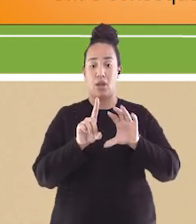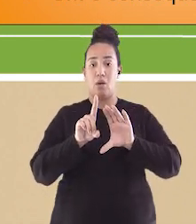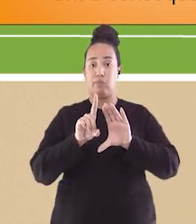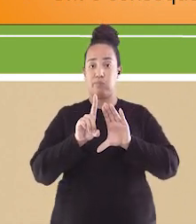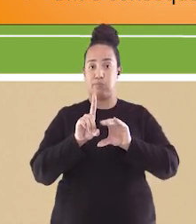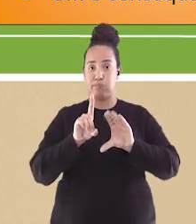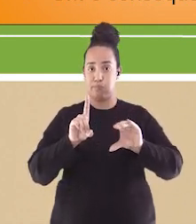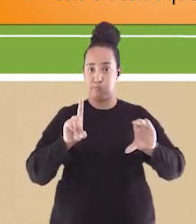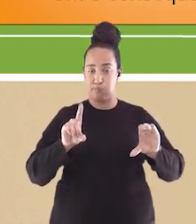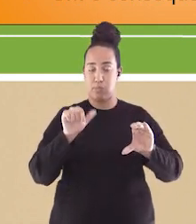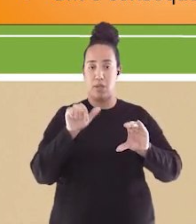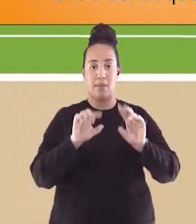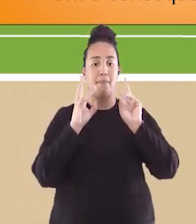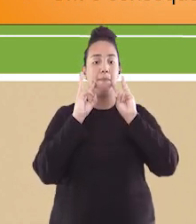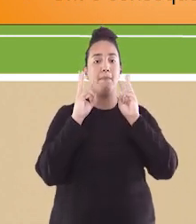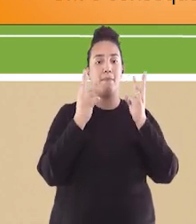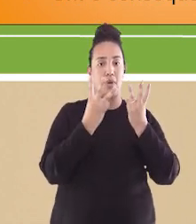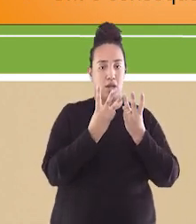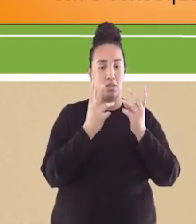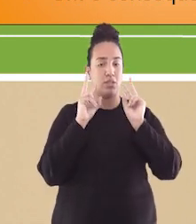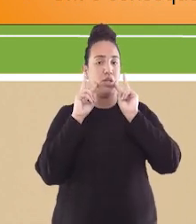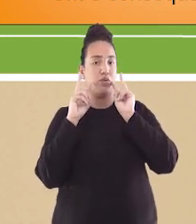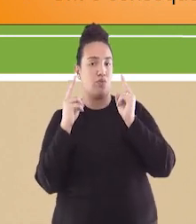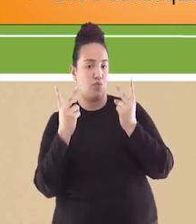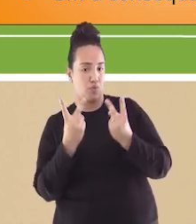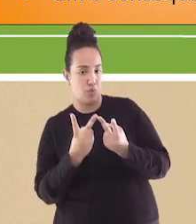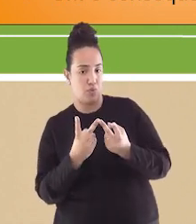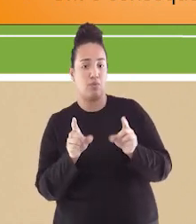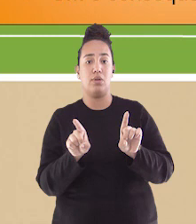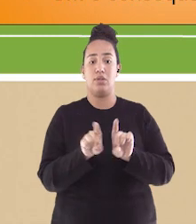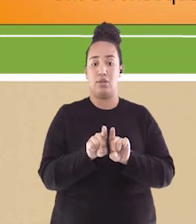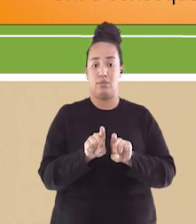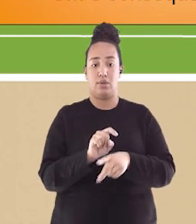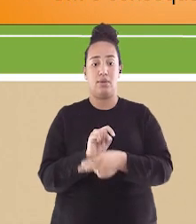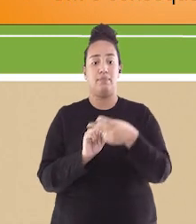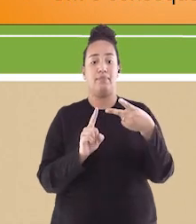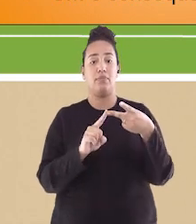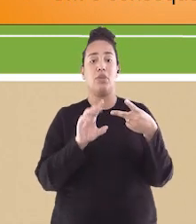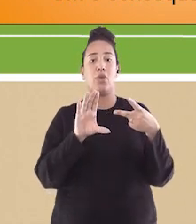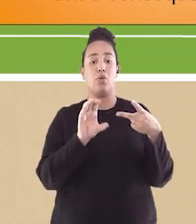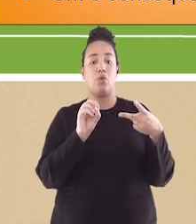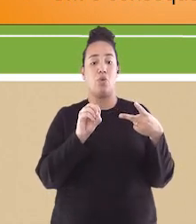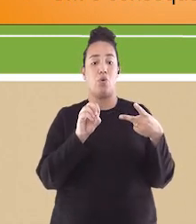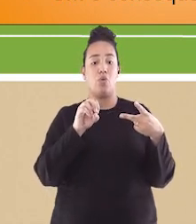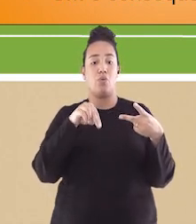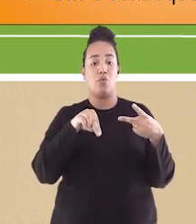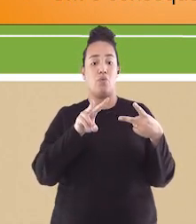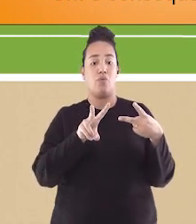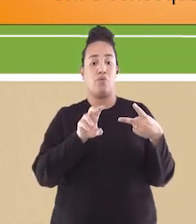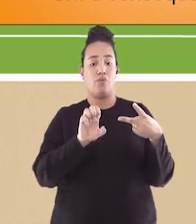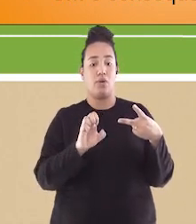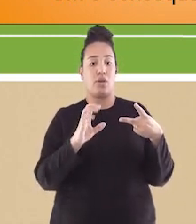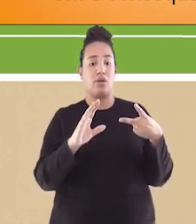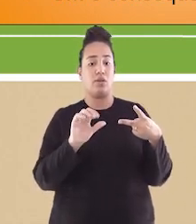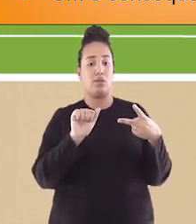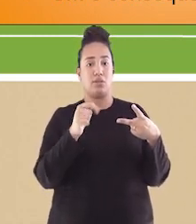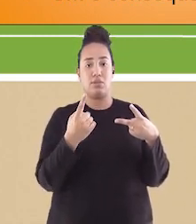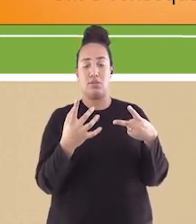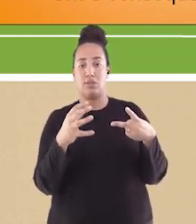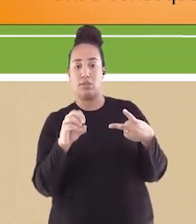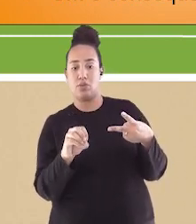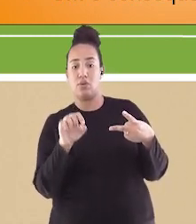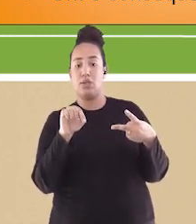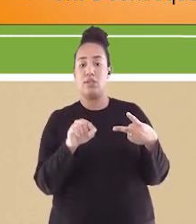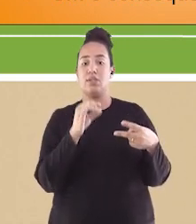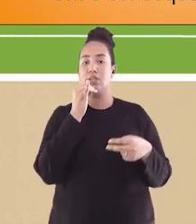grandeza relacionada à massa e volume, e o outro elemento é a convecção, que se trata do deslocamento de fluidos, no caso o